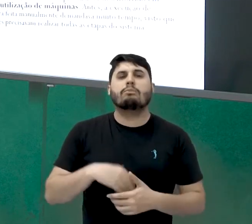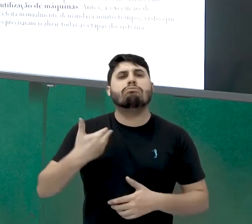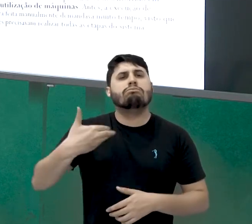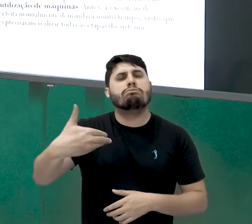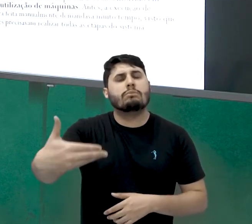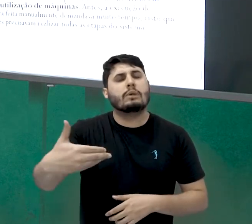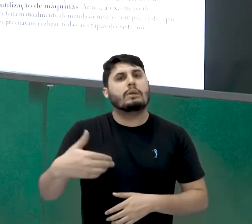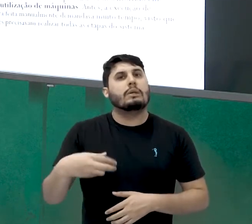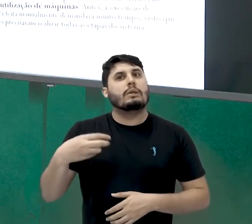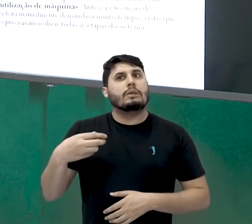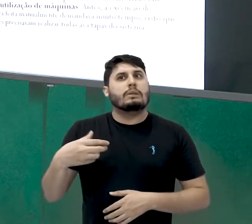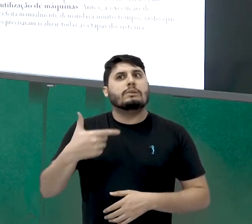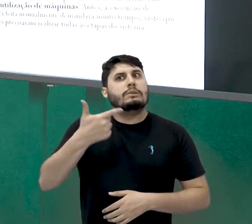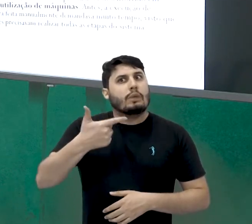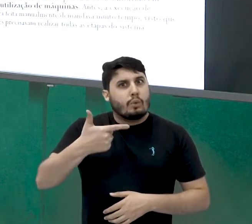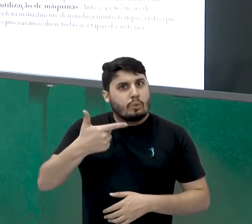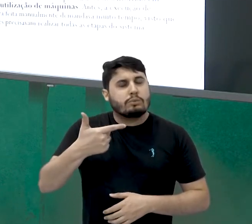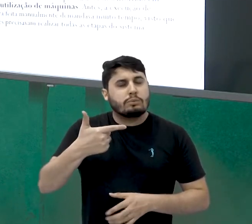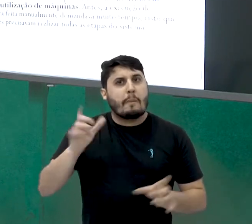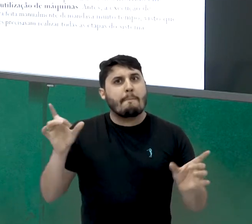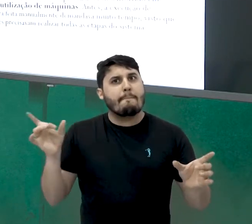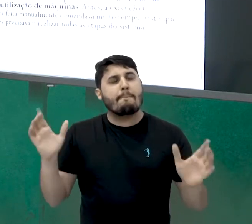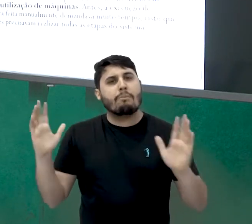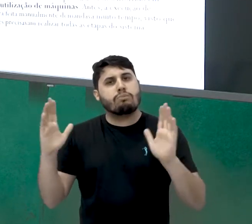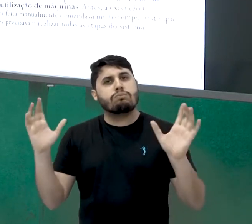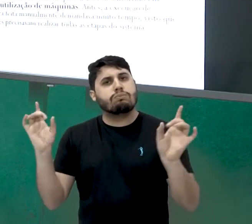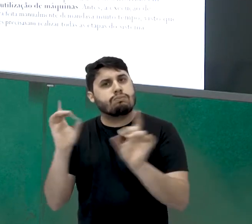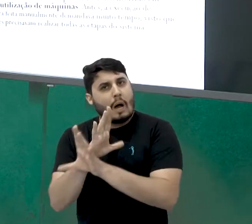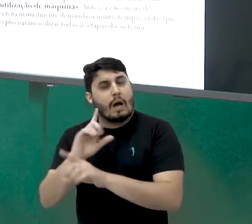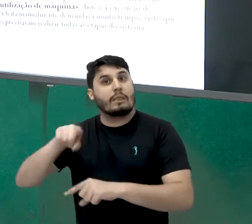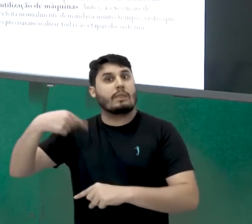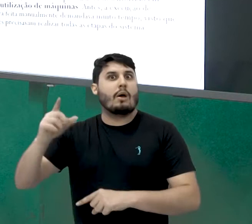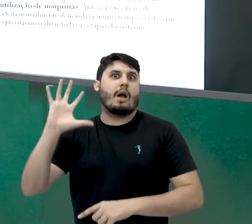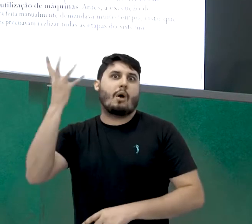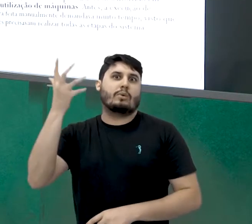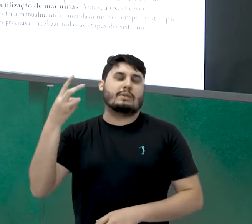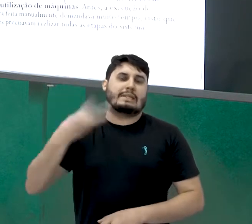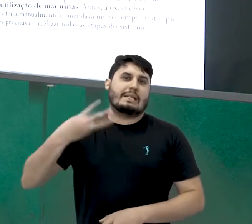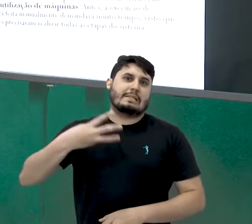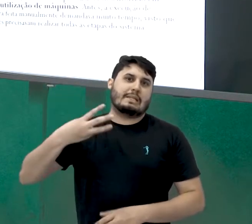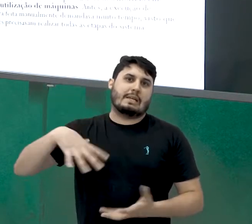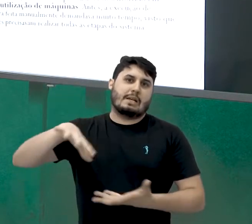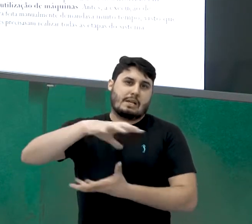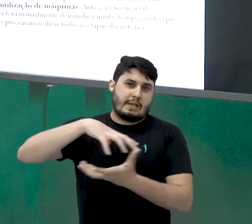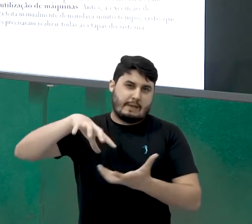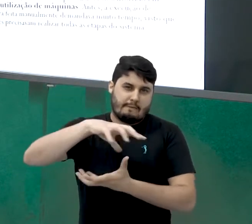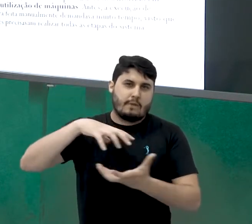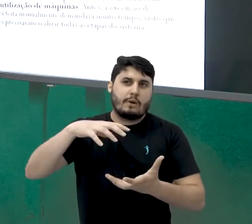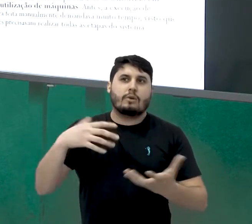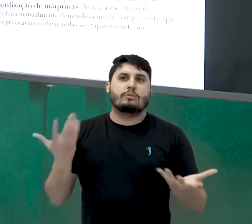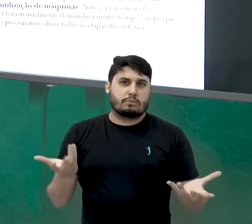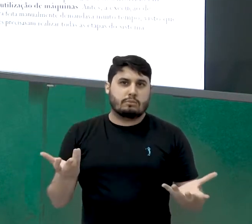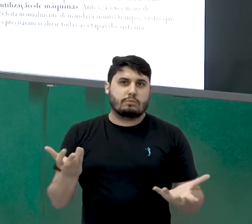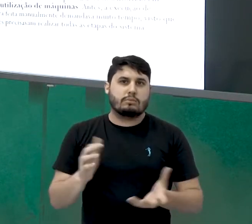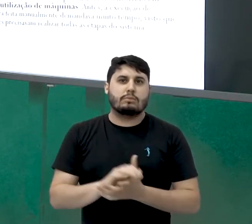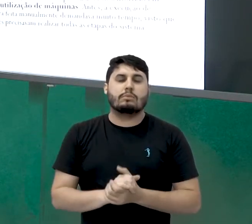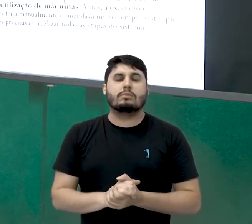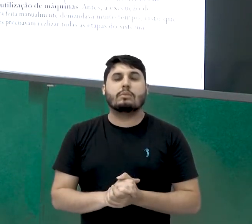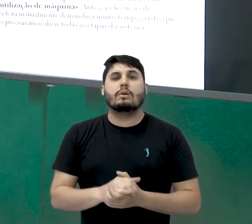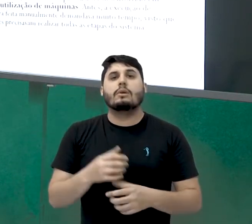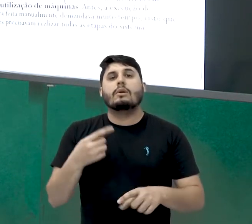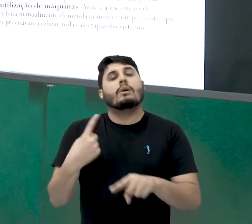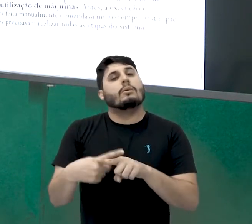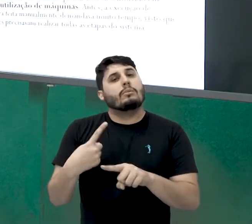Revolução Industrial, na qual nós estamos inseridos. Se bem que muitos acreditam que estamos prestes